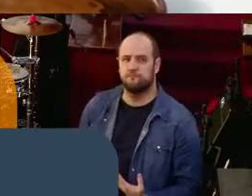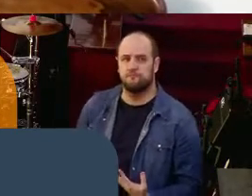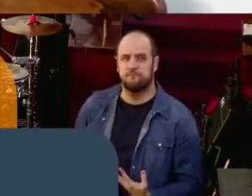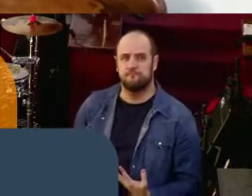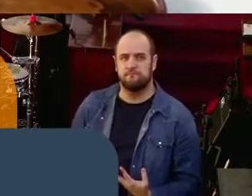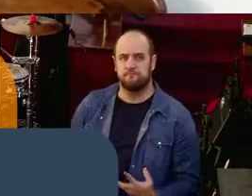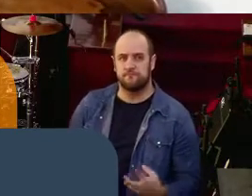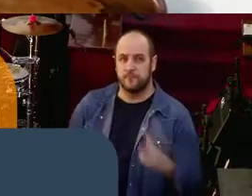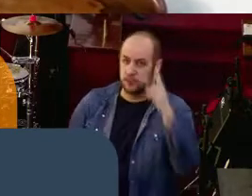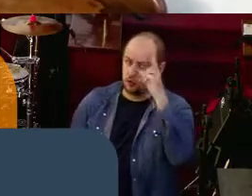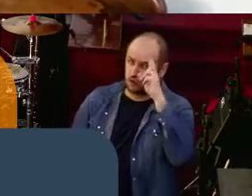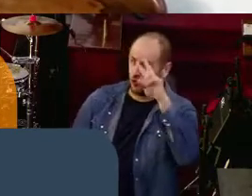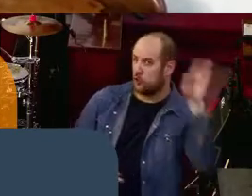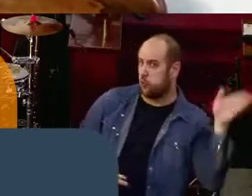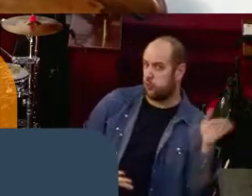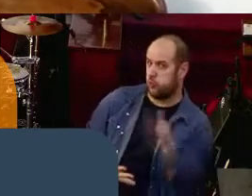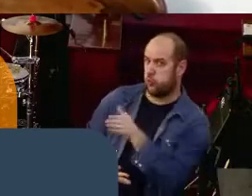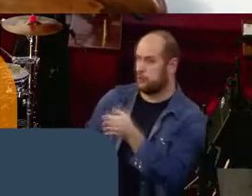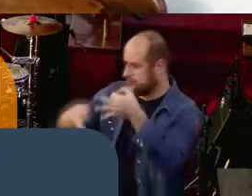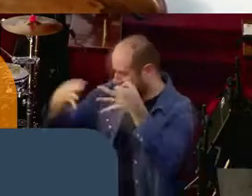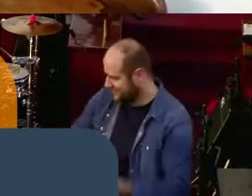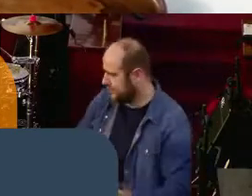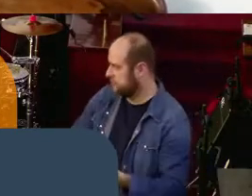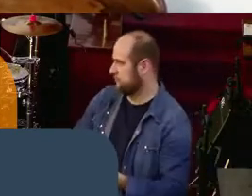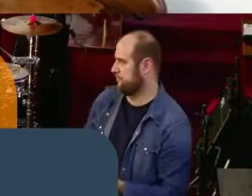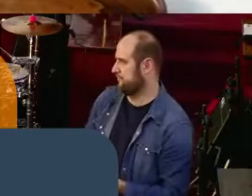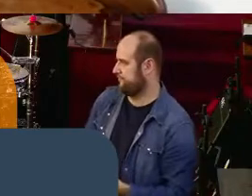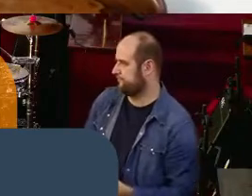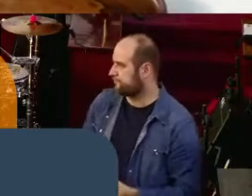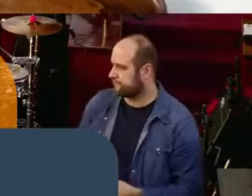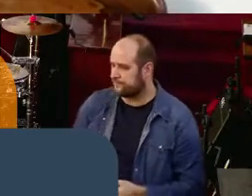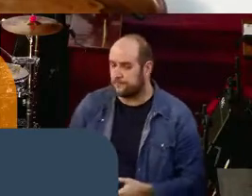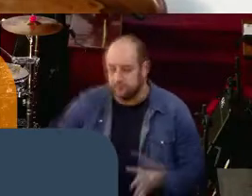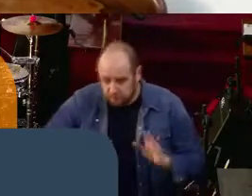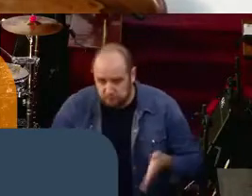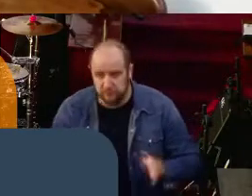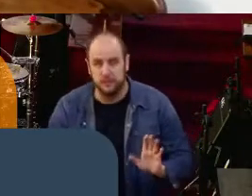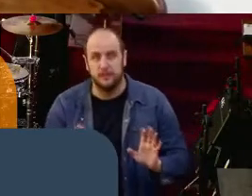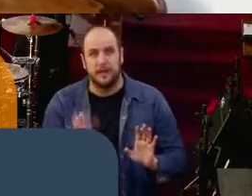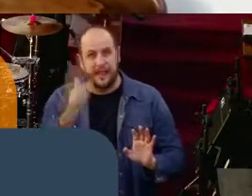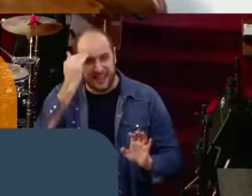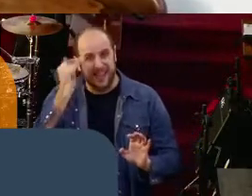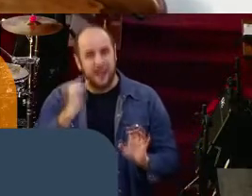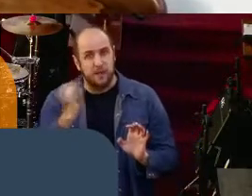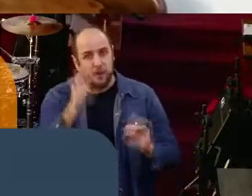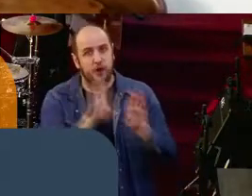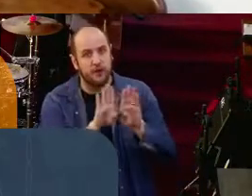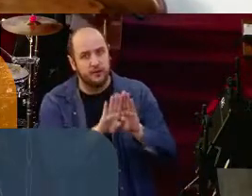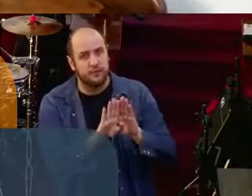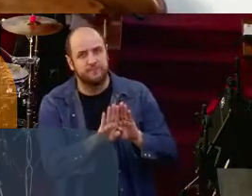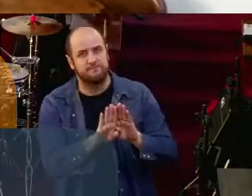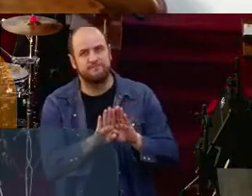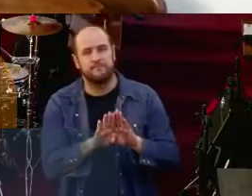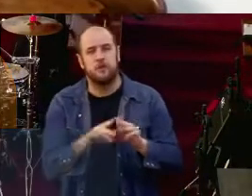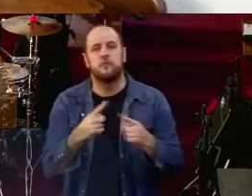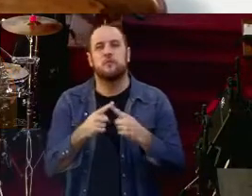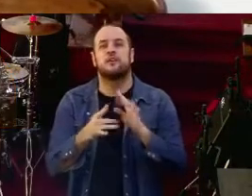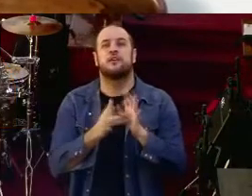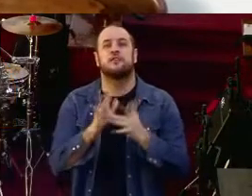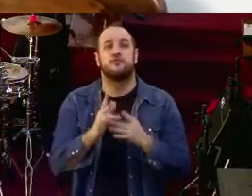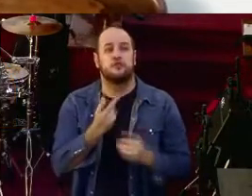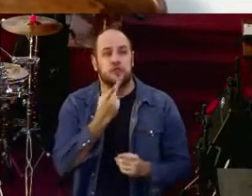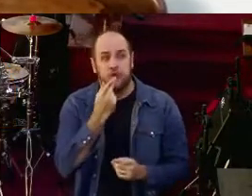é certo. E um outro detalhe super importante que nós vamos entender também no texto. Por que é que Jesus